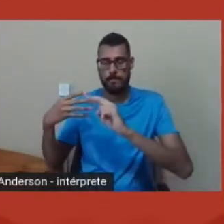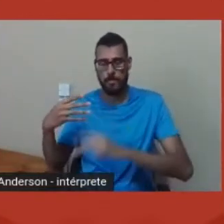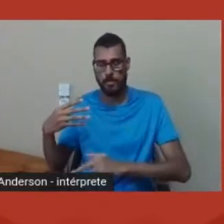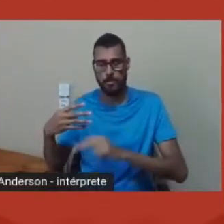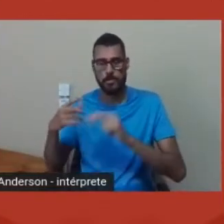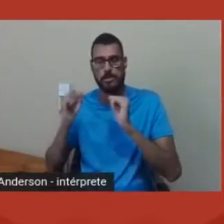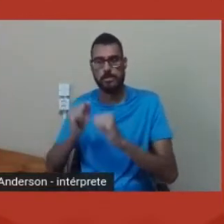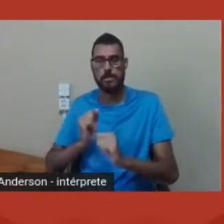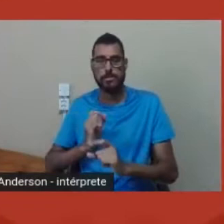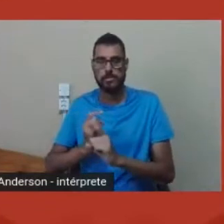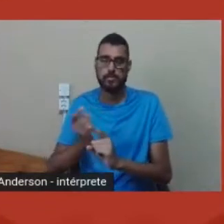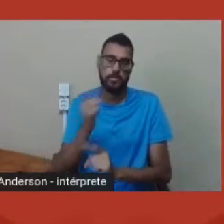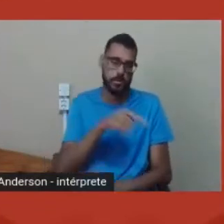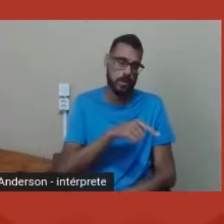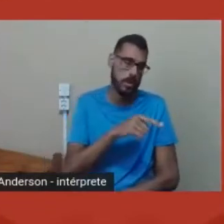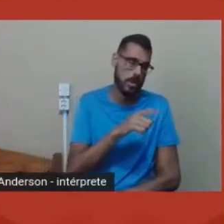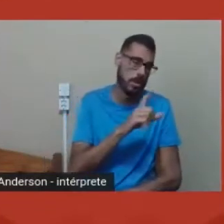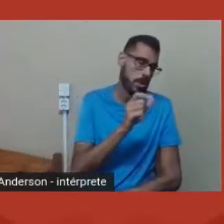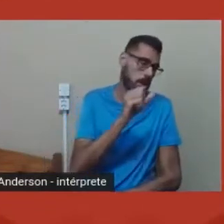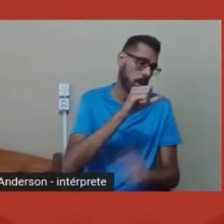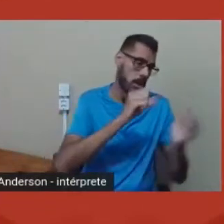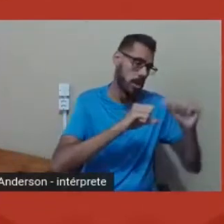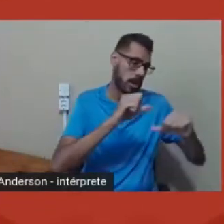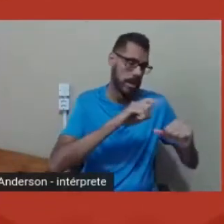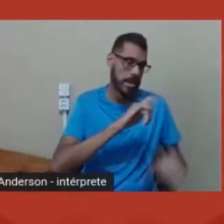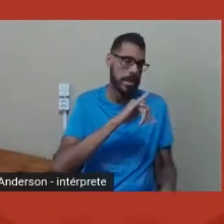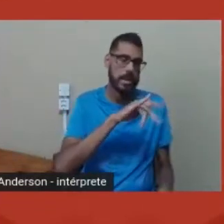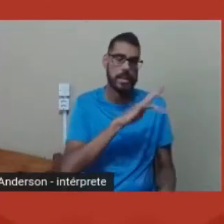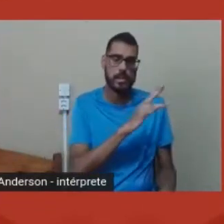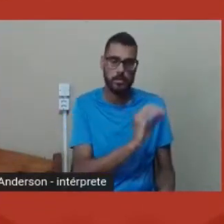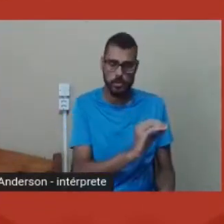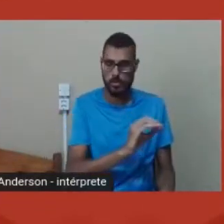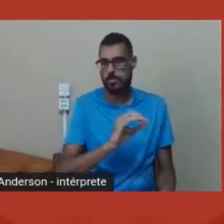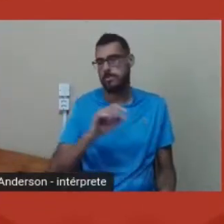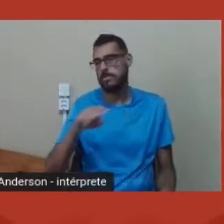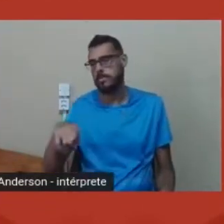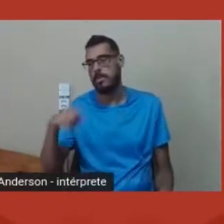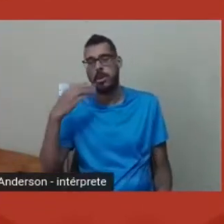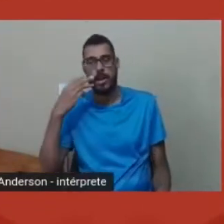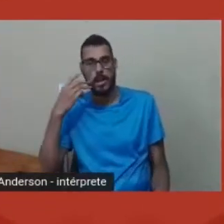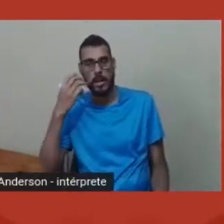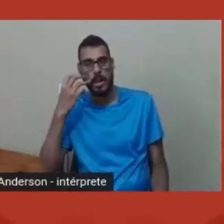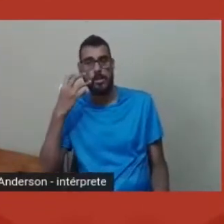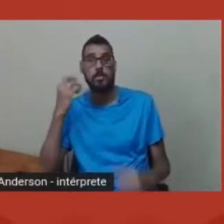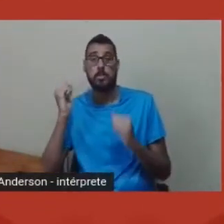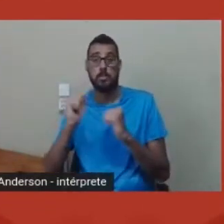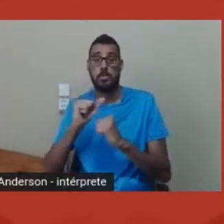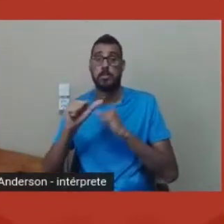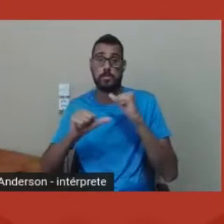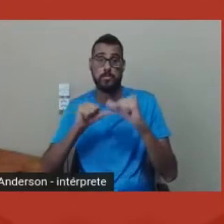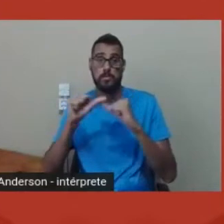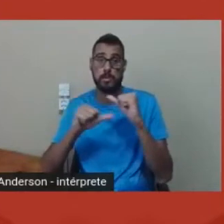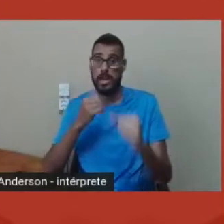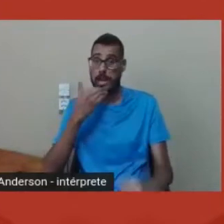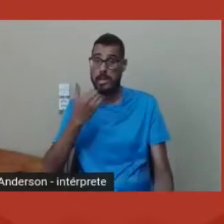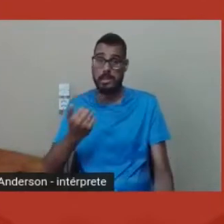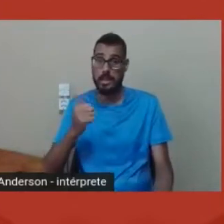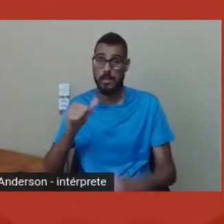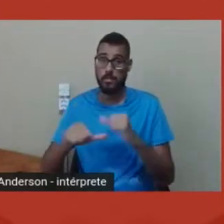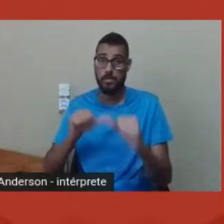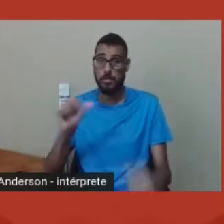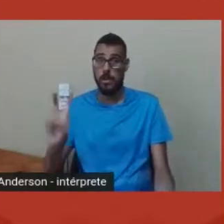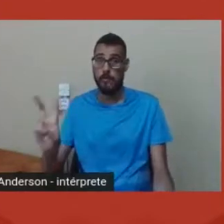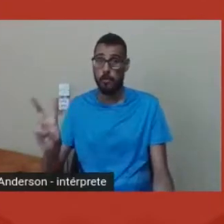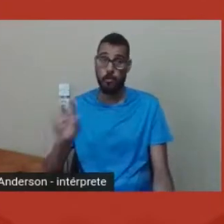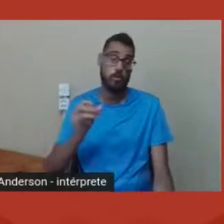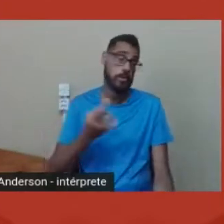nos líquidos ou no gato, que podem variar de maneira sem que se altere esse volume ou